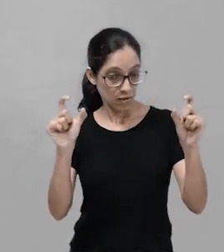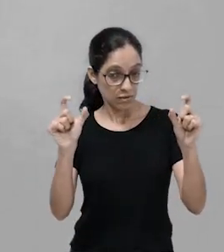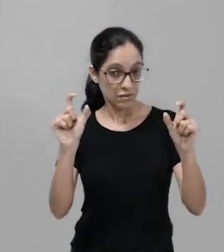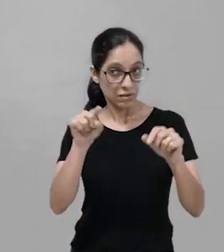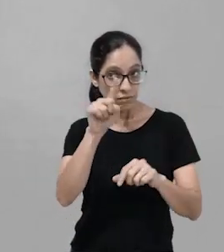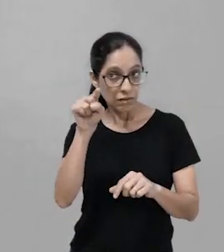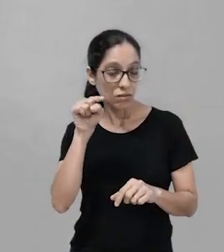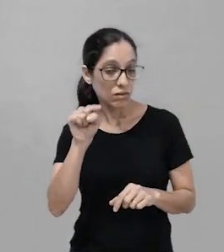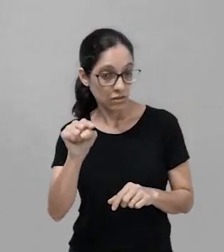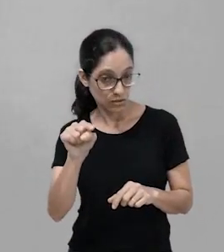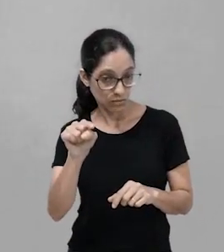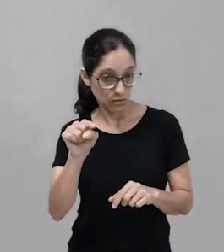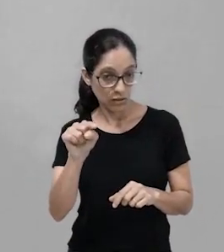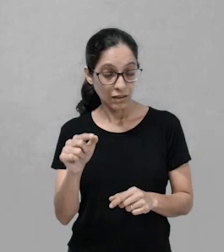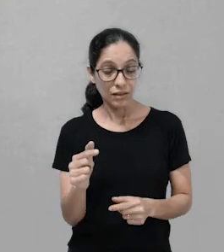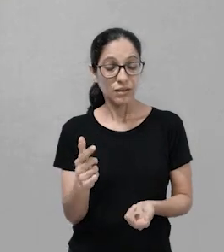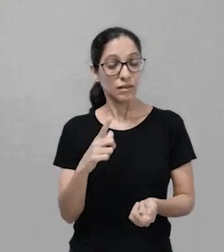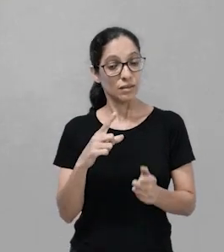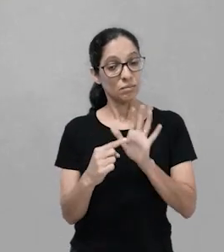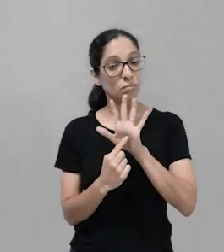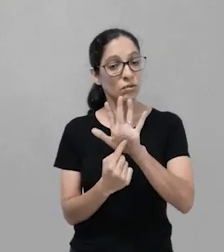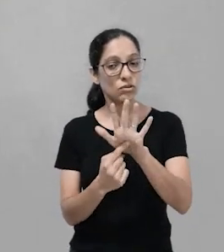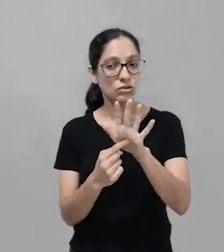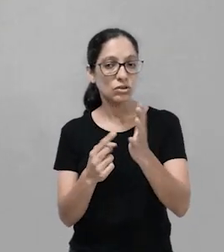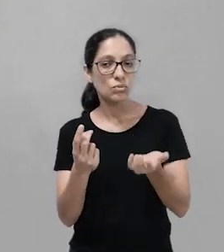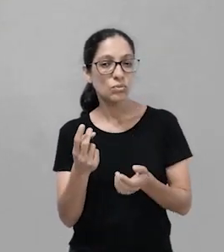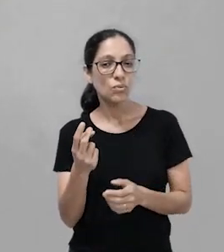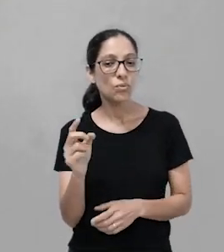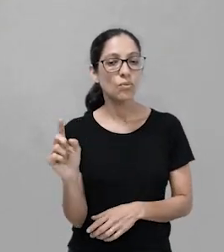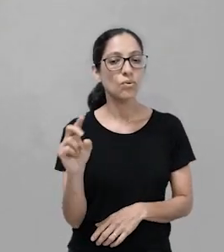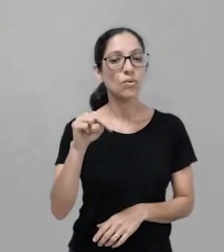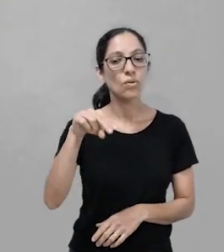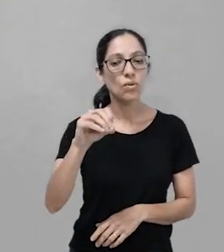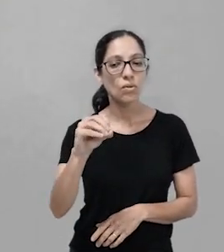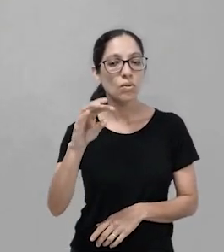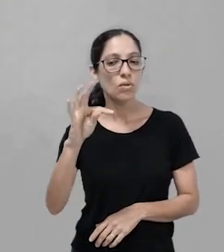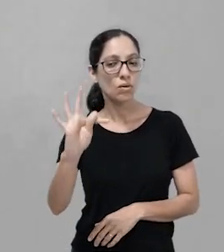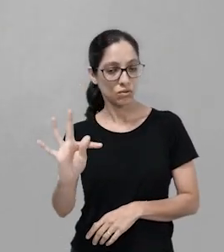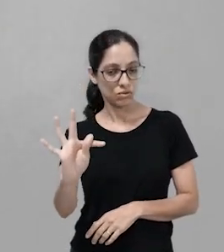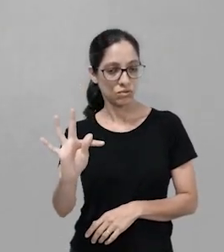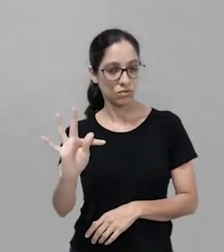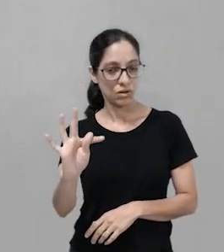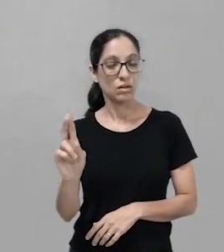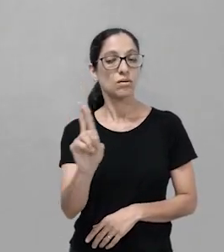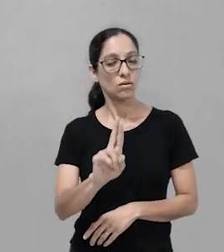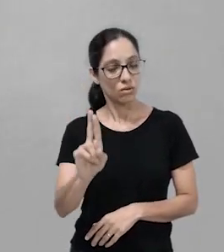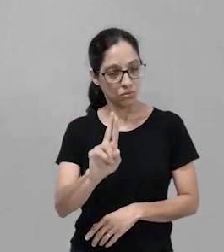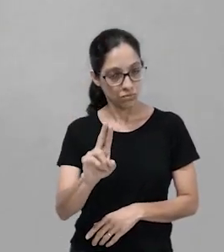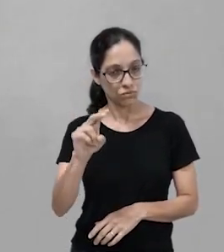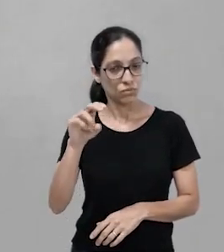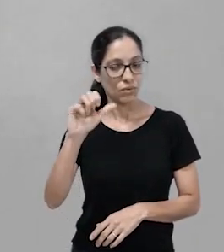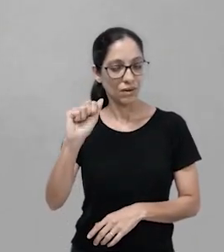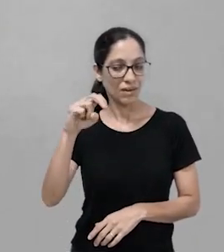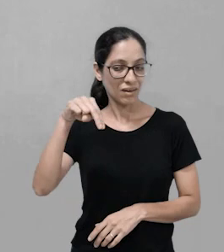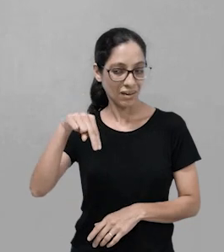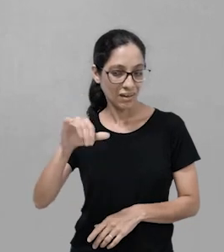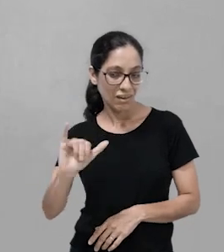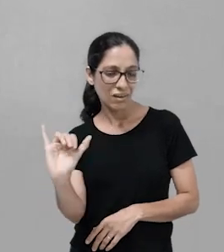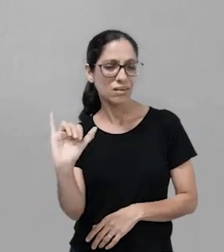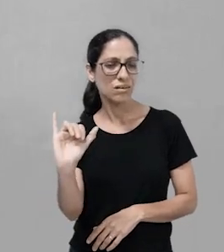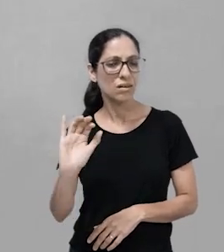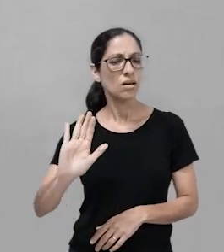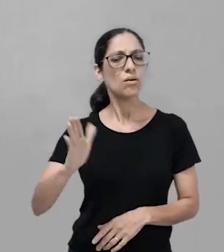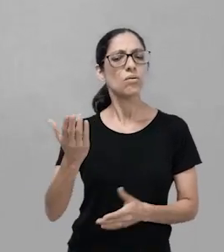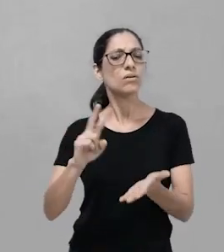tenham o não explícito, tá? Aparece o not. Então, nesse caso, eu uso N. Qual é a tradução de